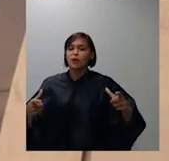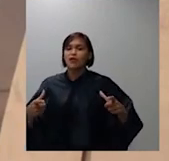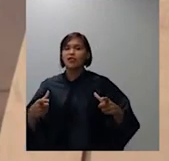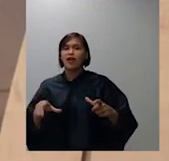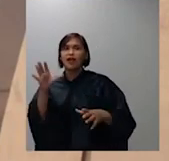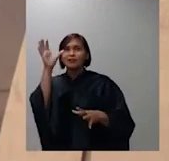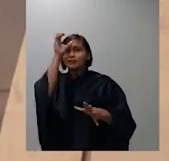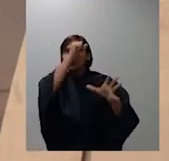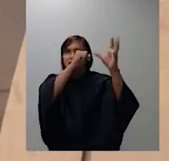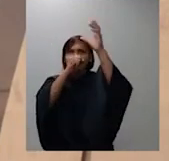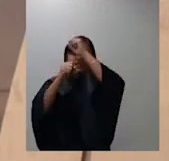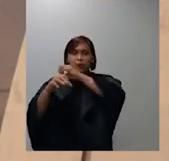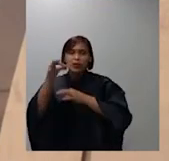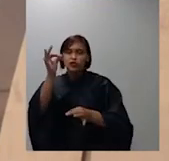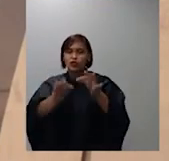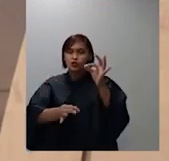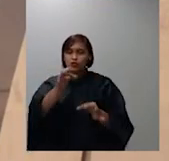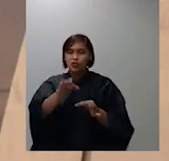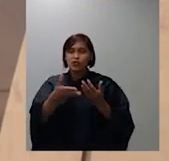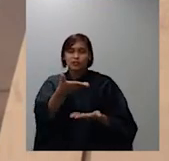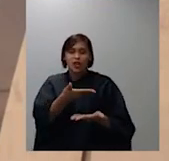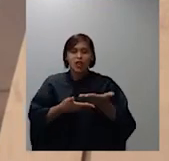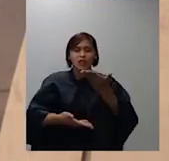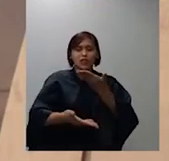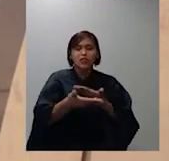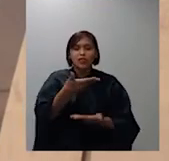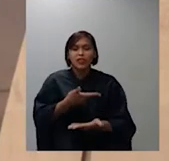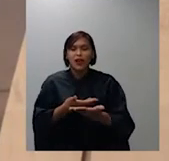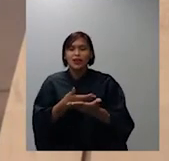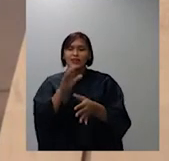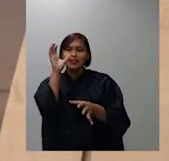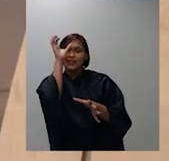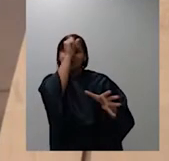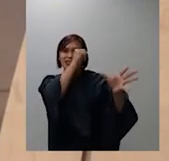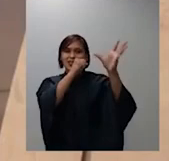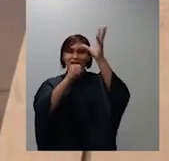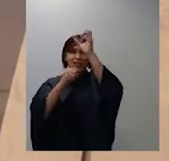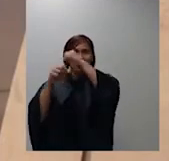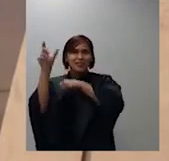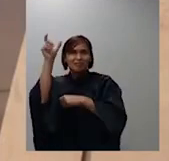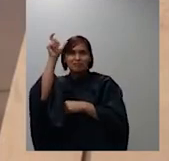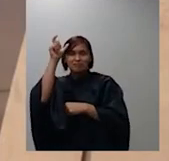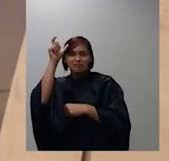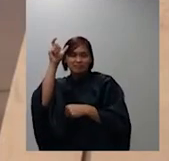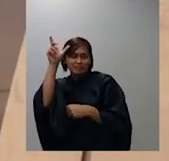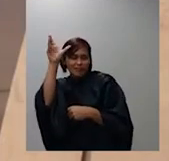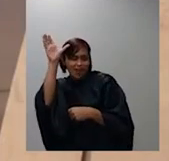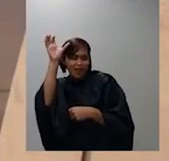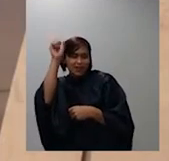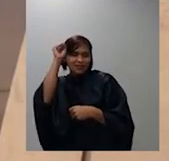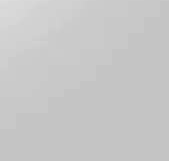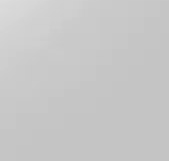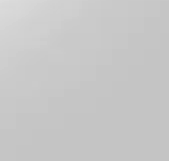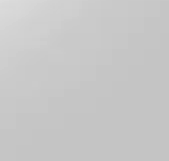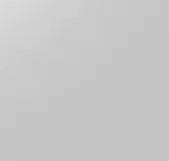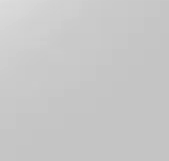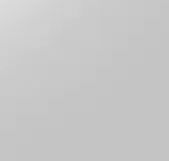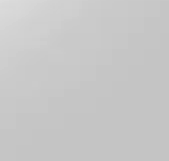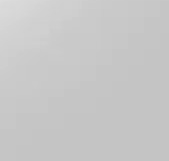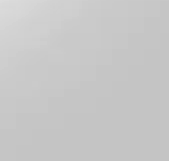por meio de troca de conhecimento entre todos os operadores do